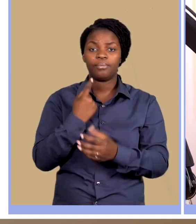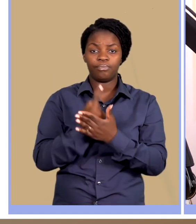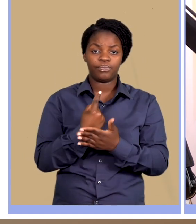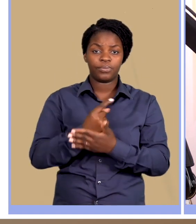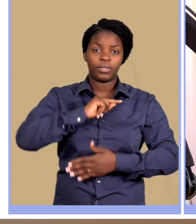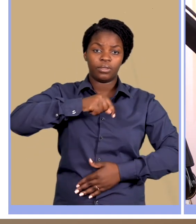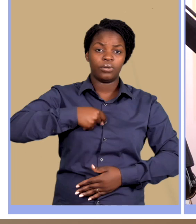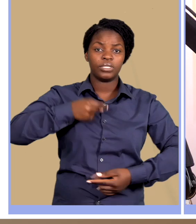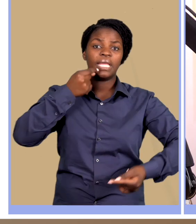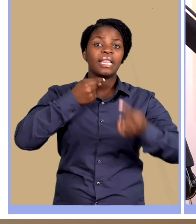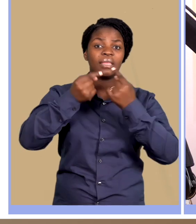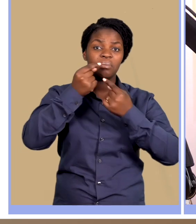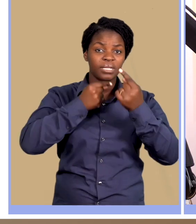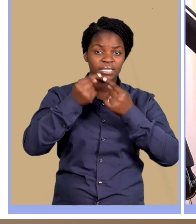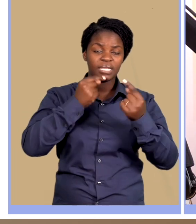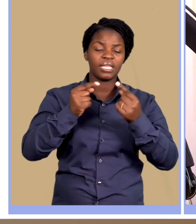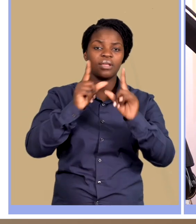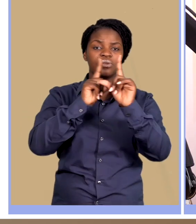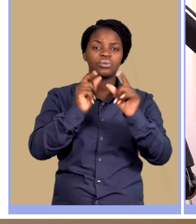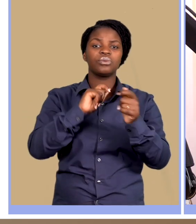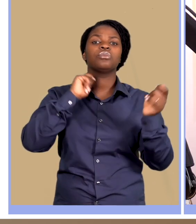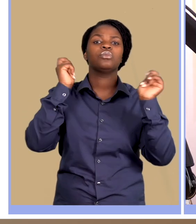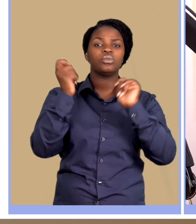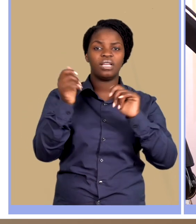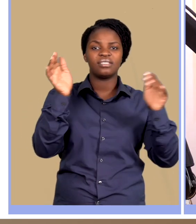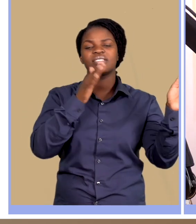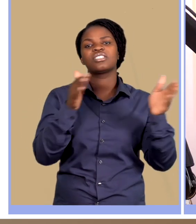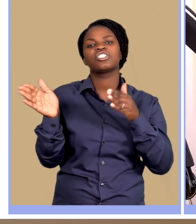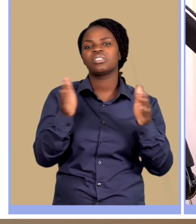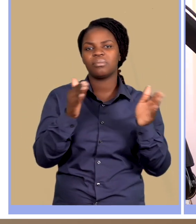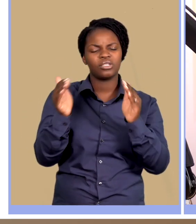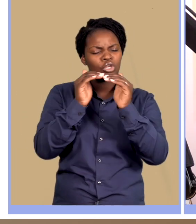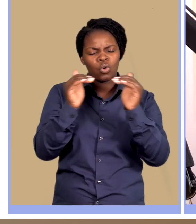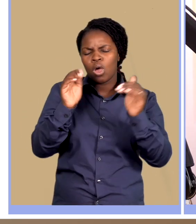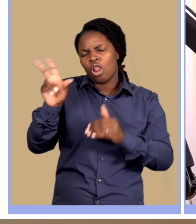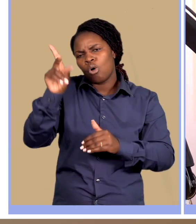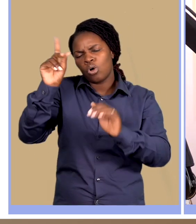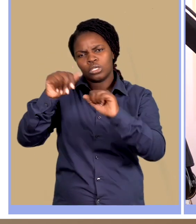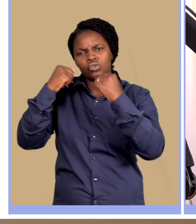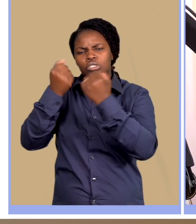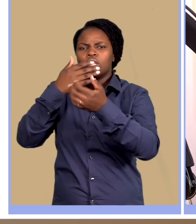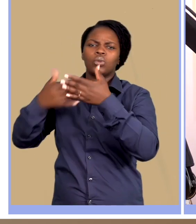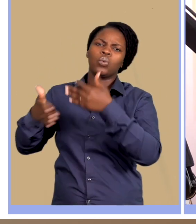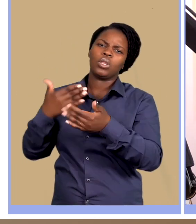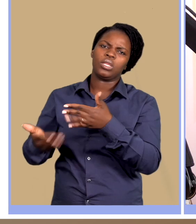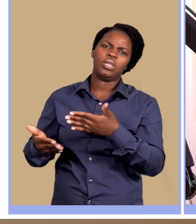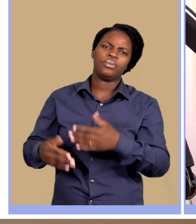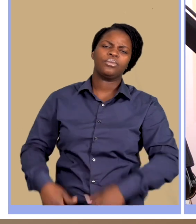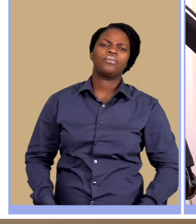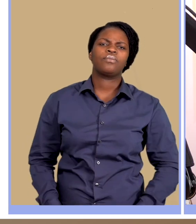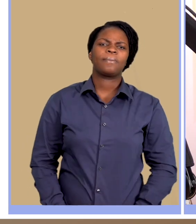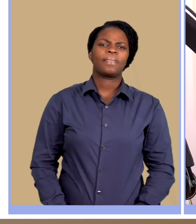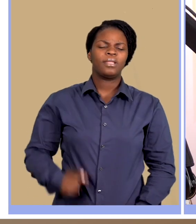a questão de mudanças climáticas sobre o mesmo pé de igualdade com outros movimentos da sociedade civil. Nós não podemos estar de